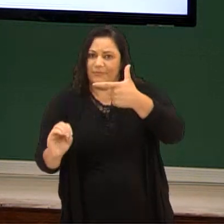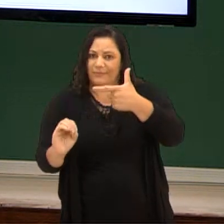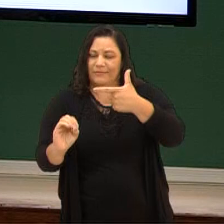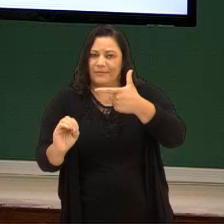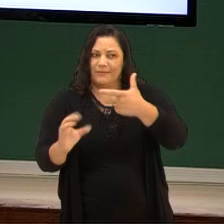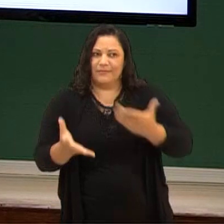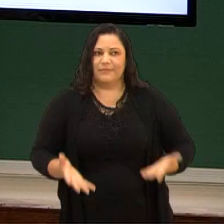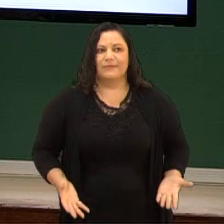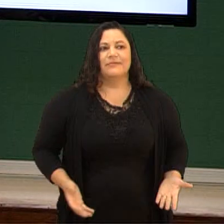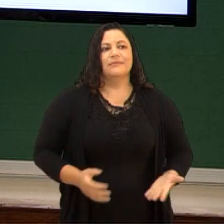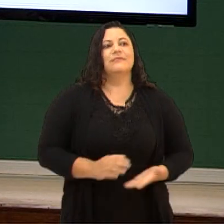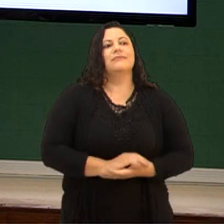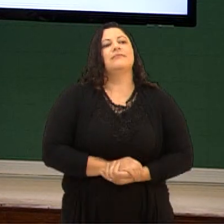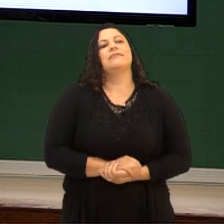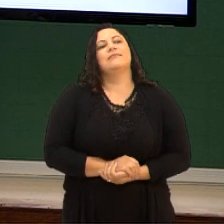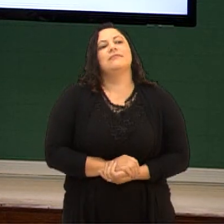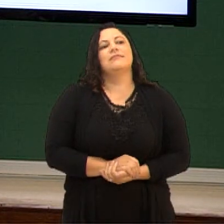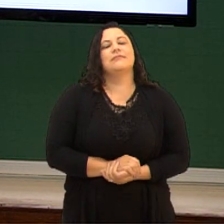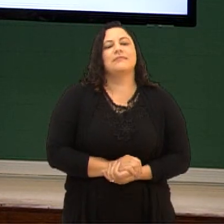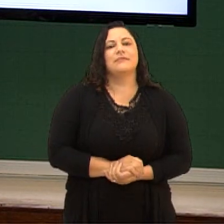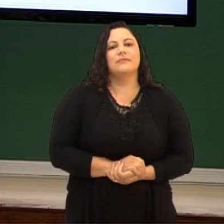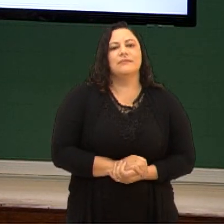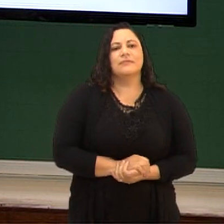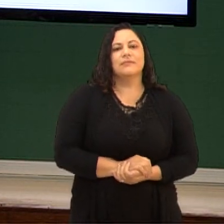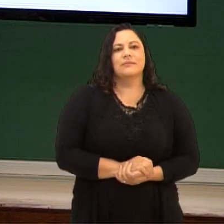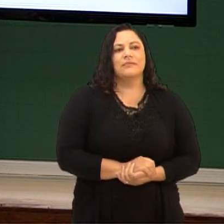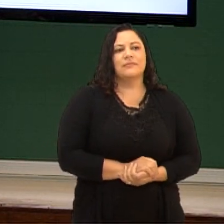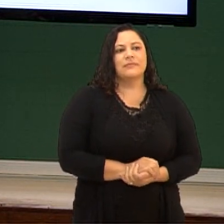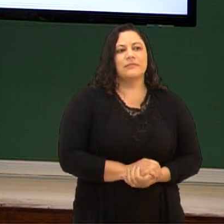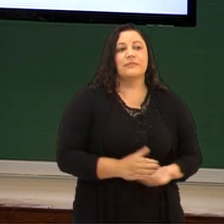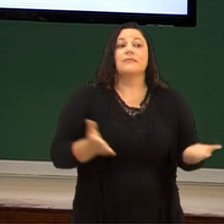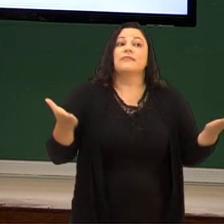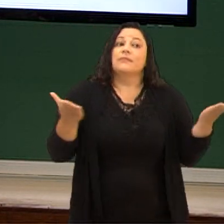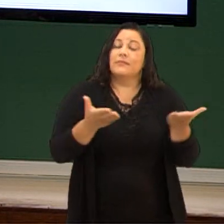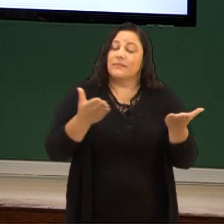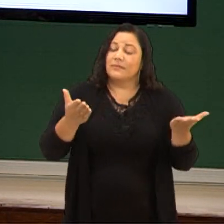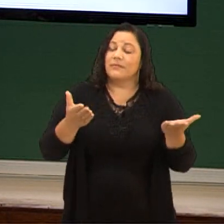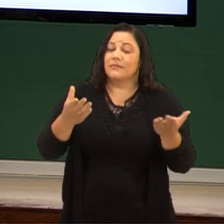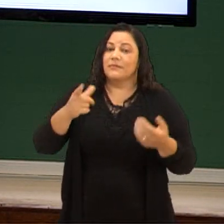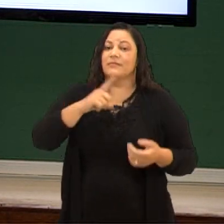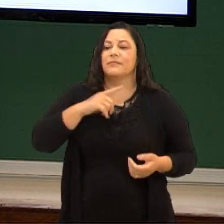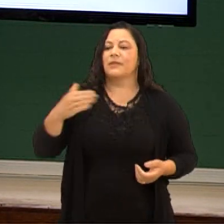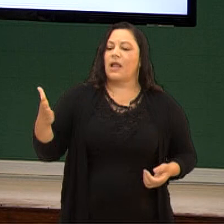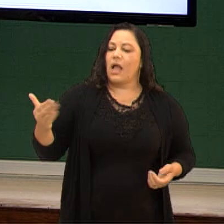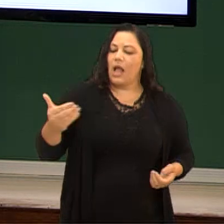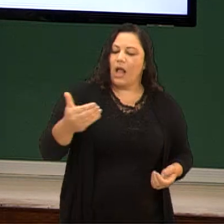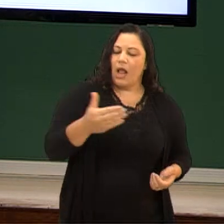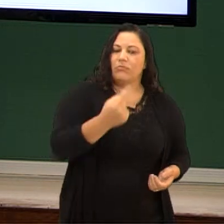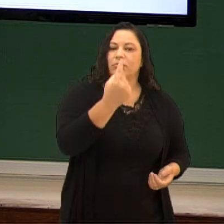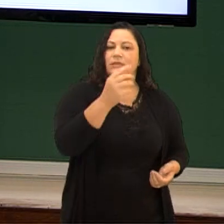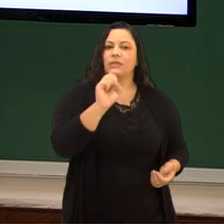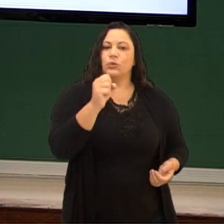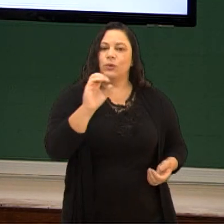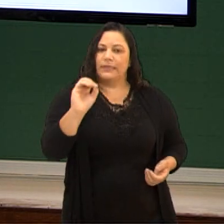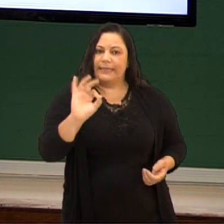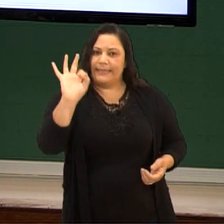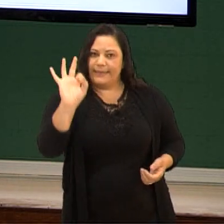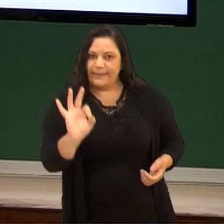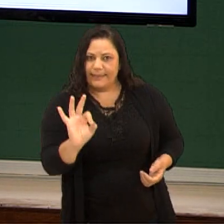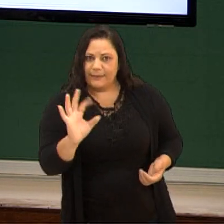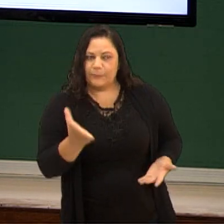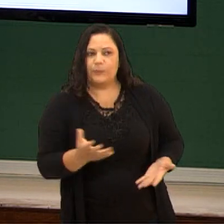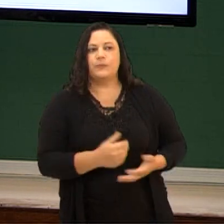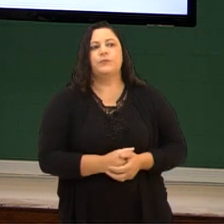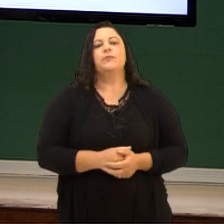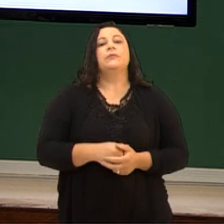certo? Agora, a professora colocou aqui para vocês, né, que de peixes é 180 graus, e vocês vão encontrar